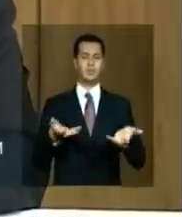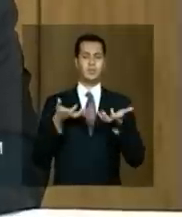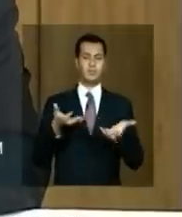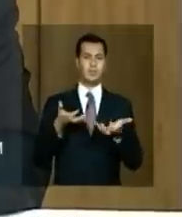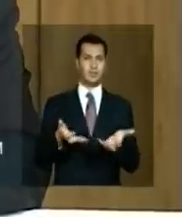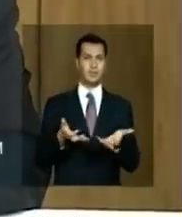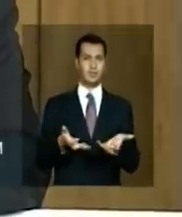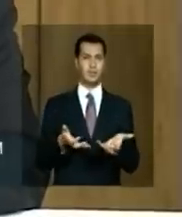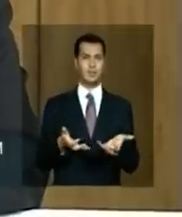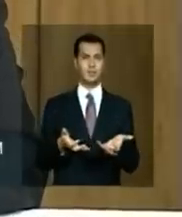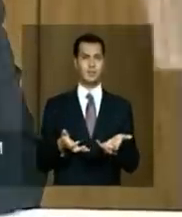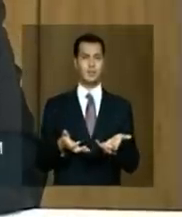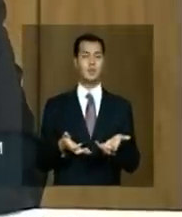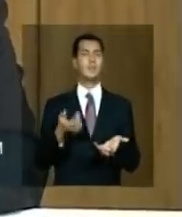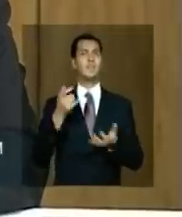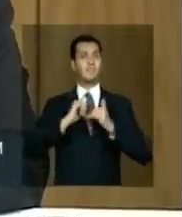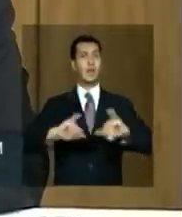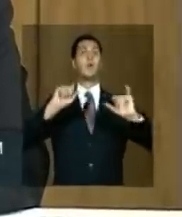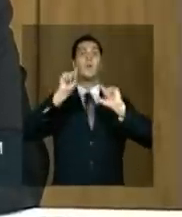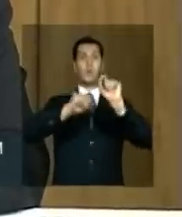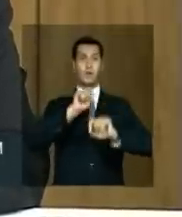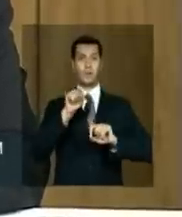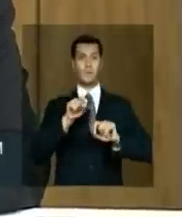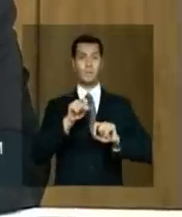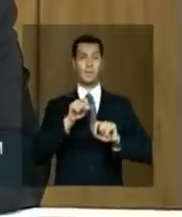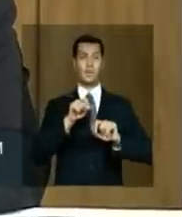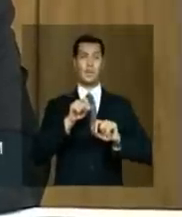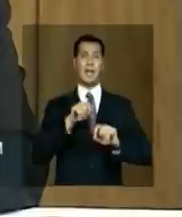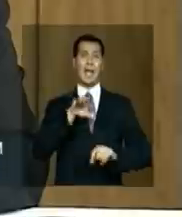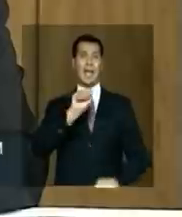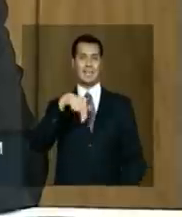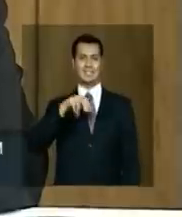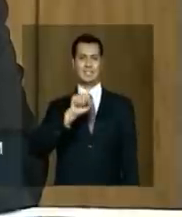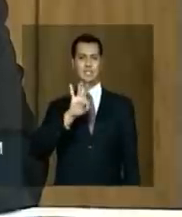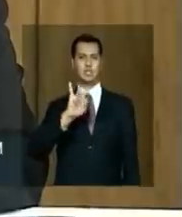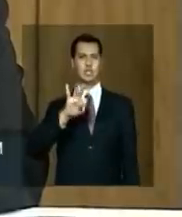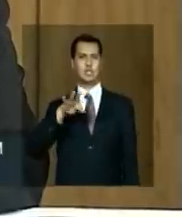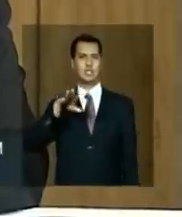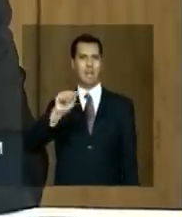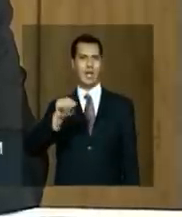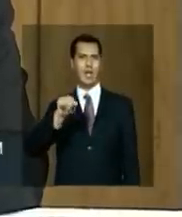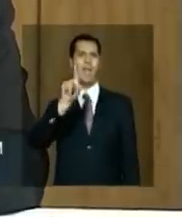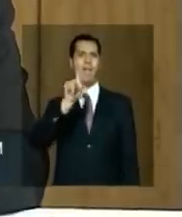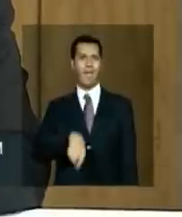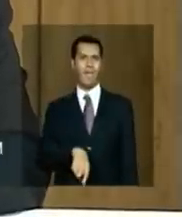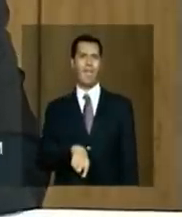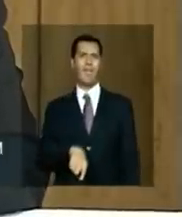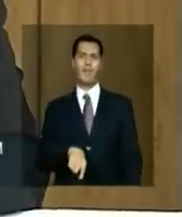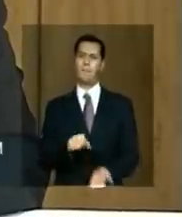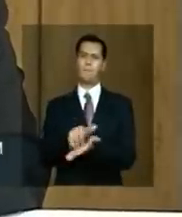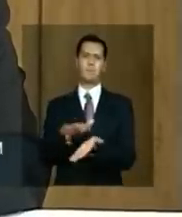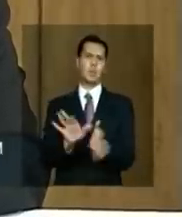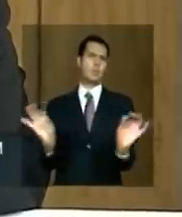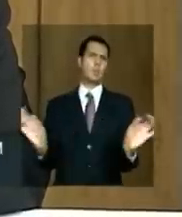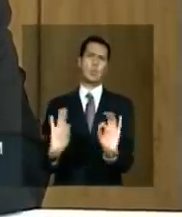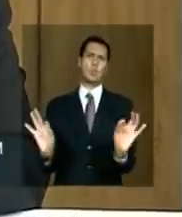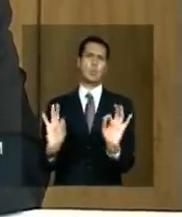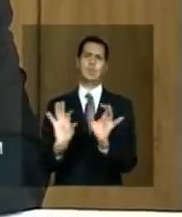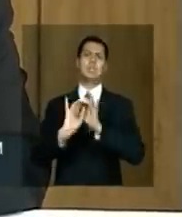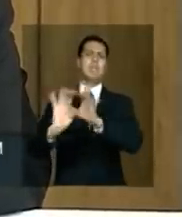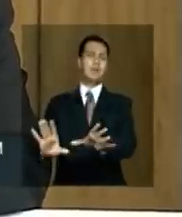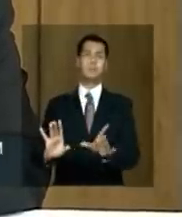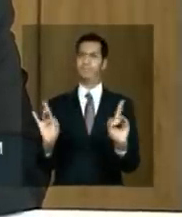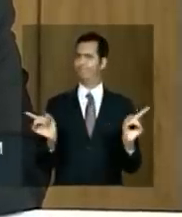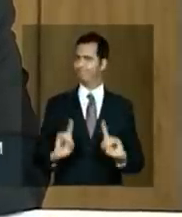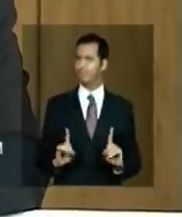Anistia para ninguém todos terão que contribuir para a recomposição de áreas de preservação